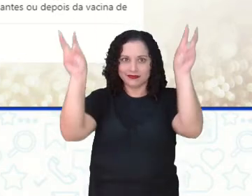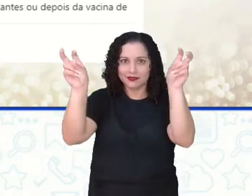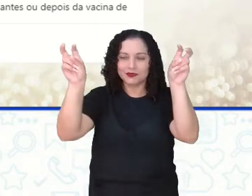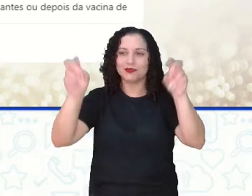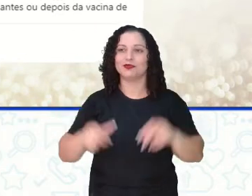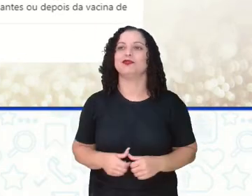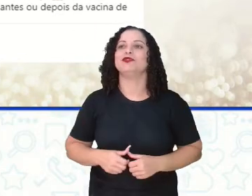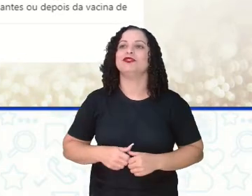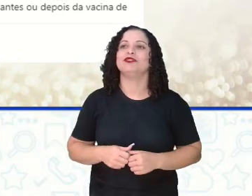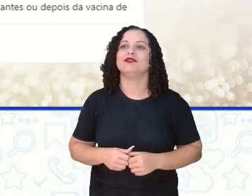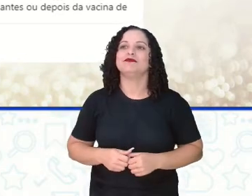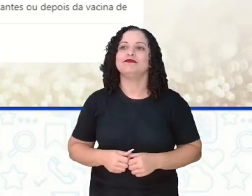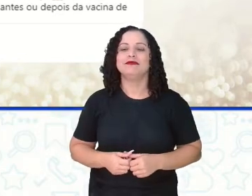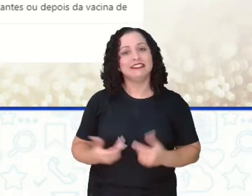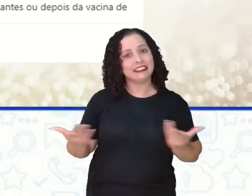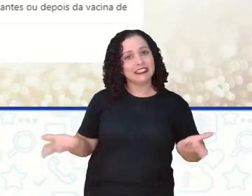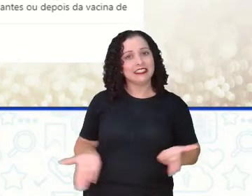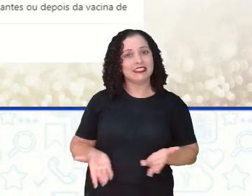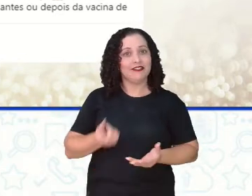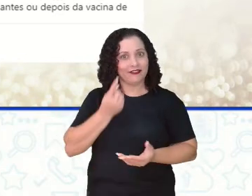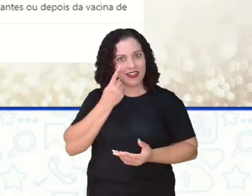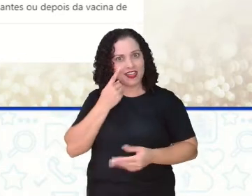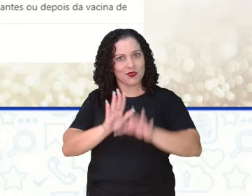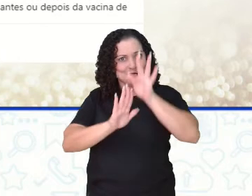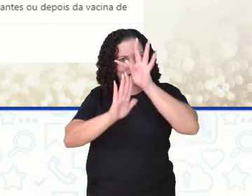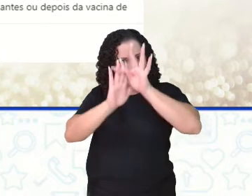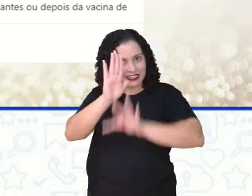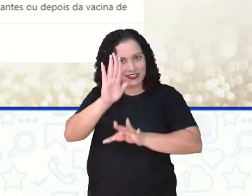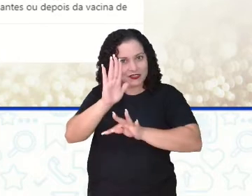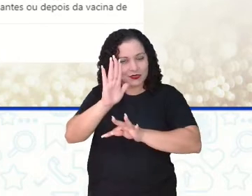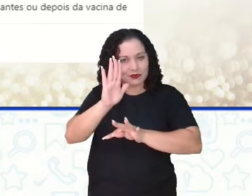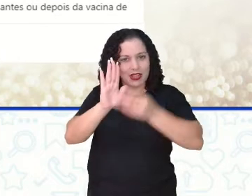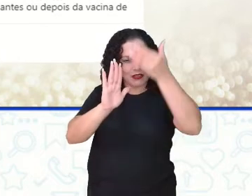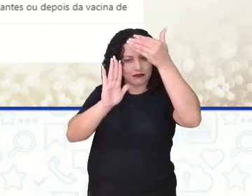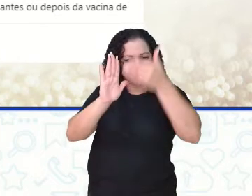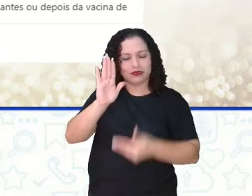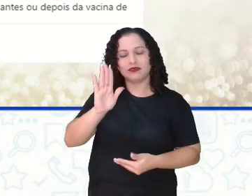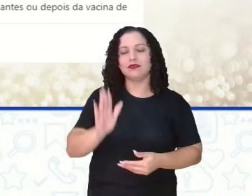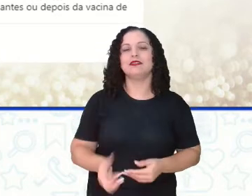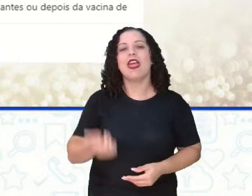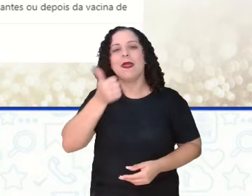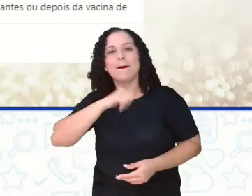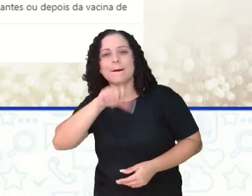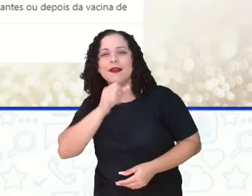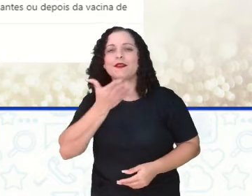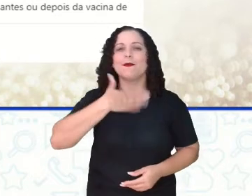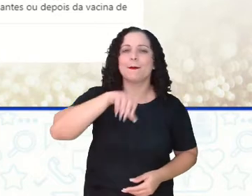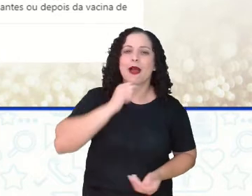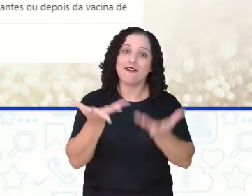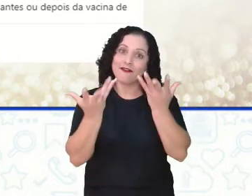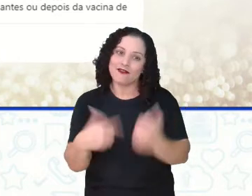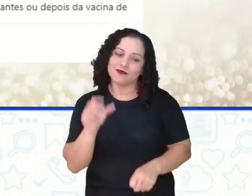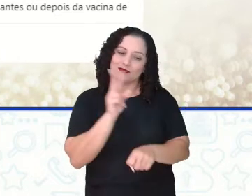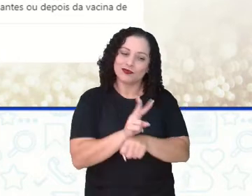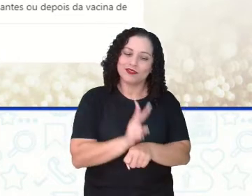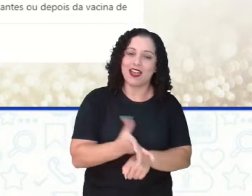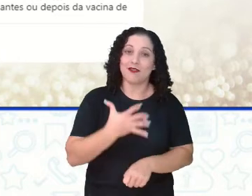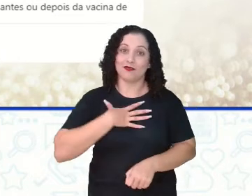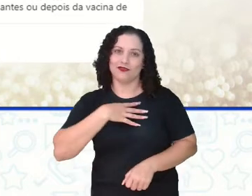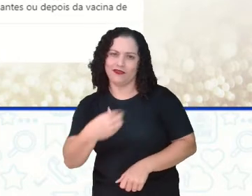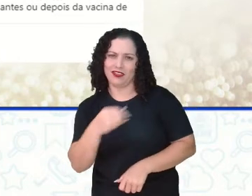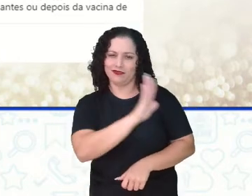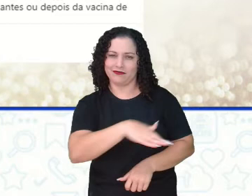é? E olha o texto da notícia. Pai e mãinha, bora proteger os pequenos da